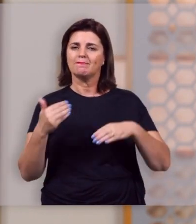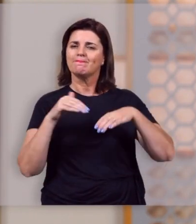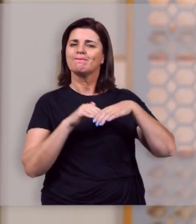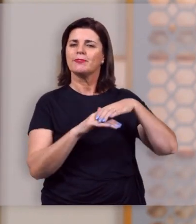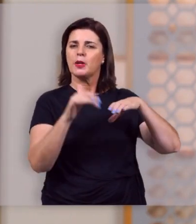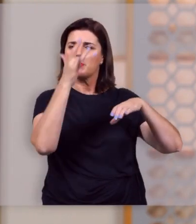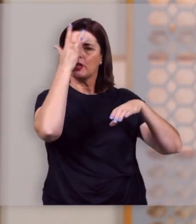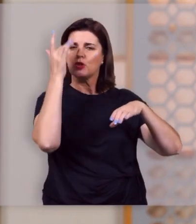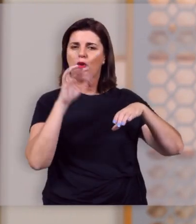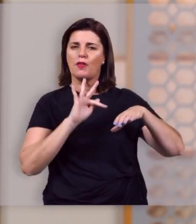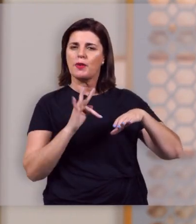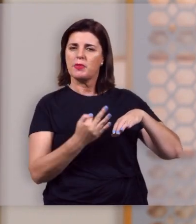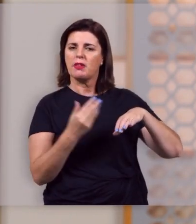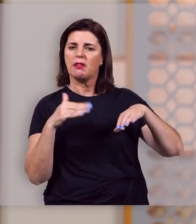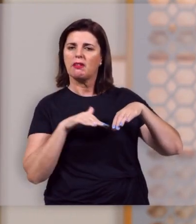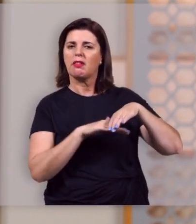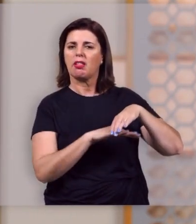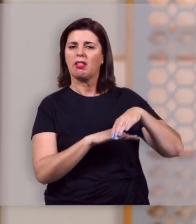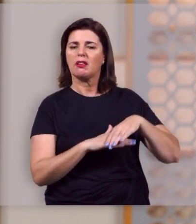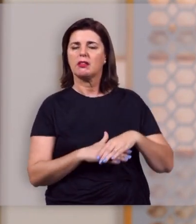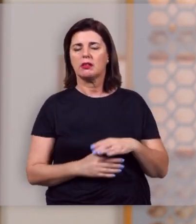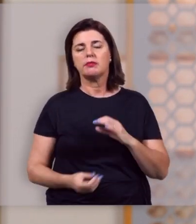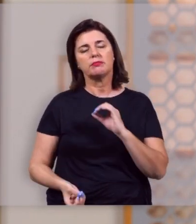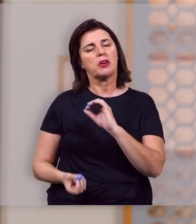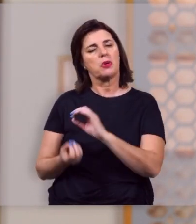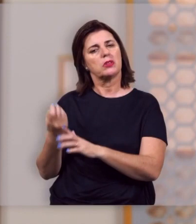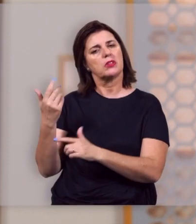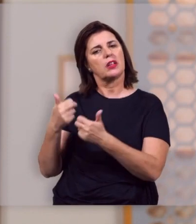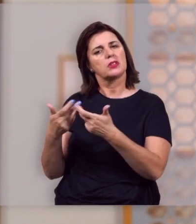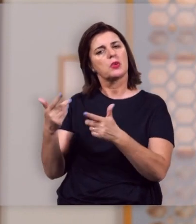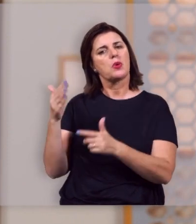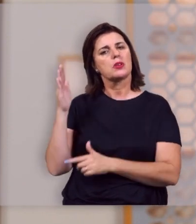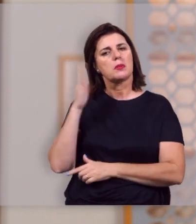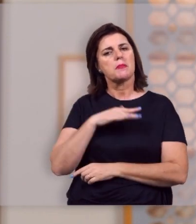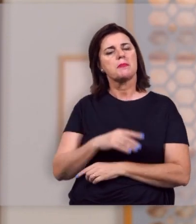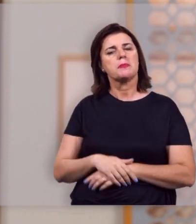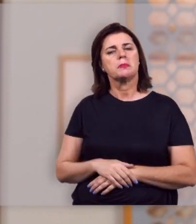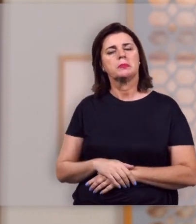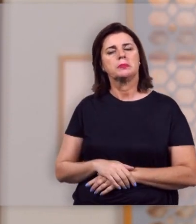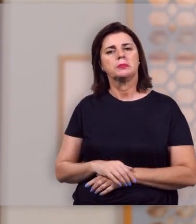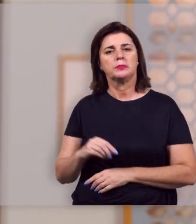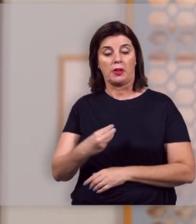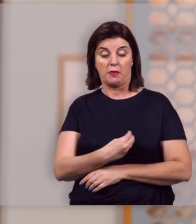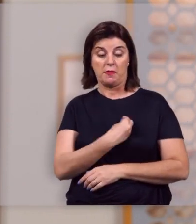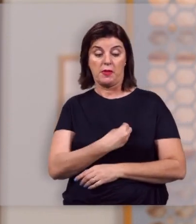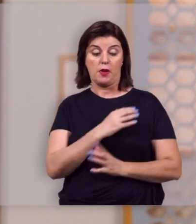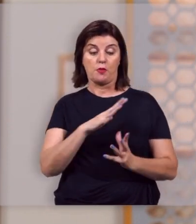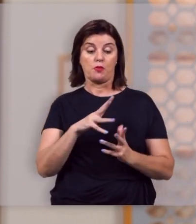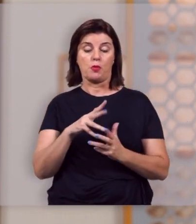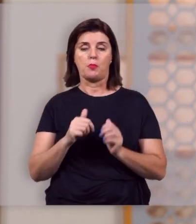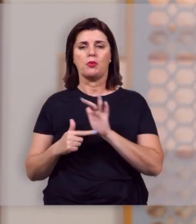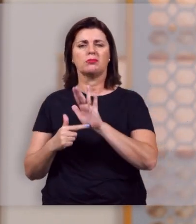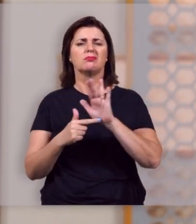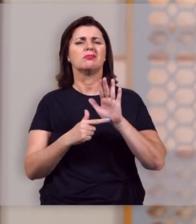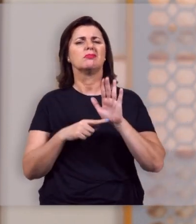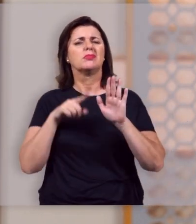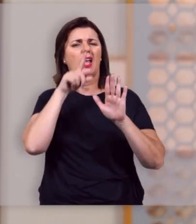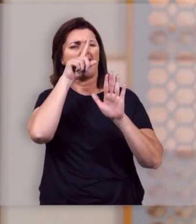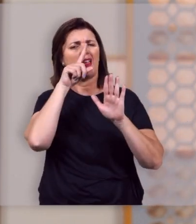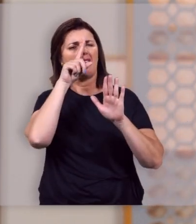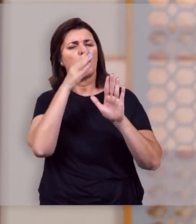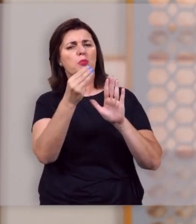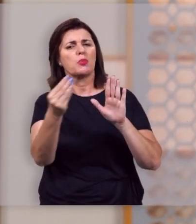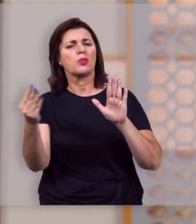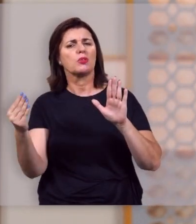enterra os seus entes queridos. Coisas ruins acontecem conosco. Vivemos num mundo exposto a